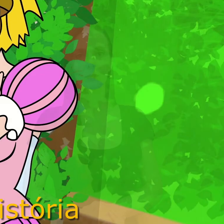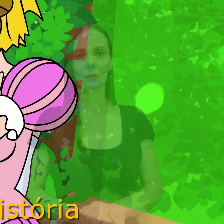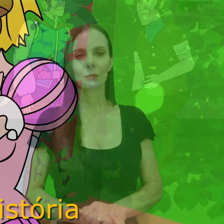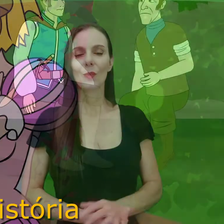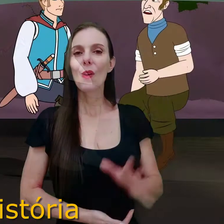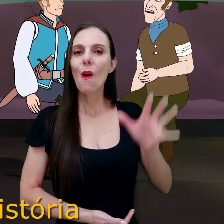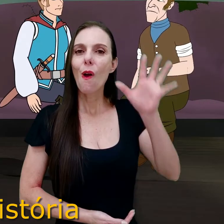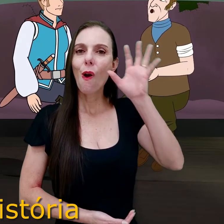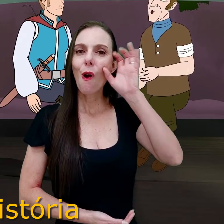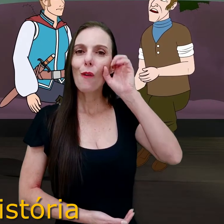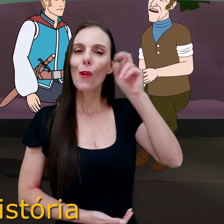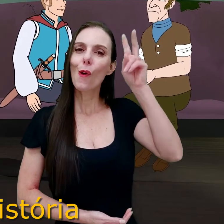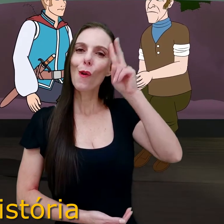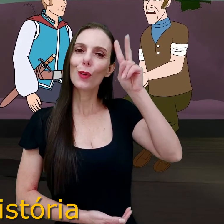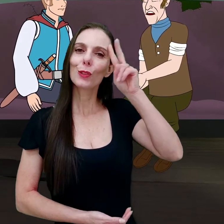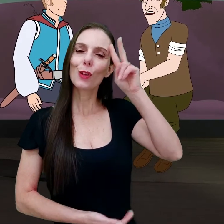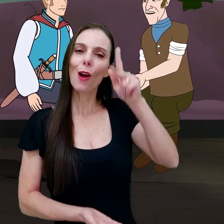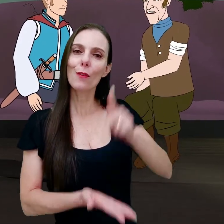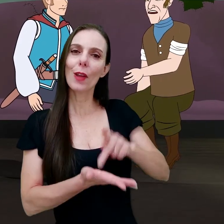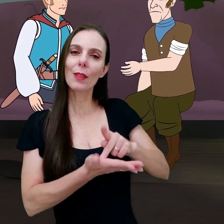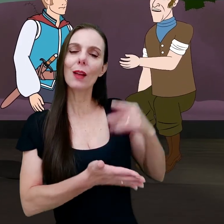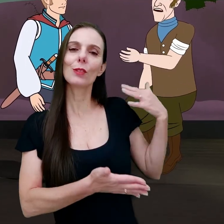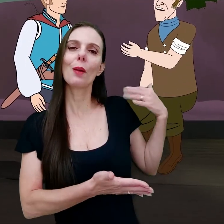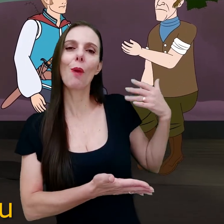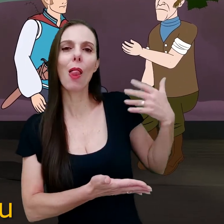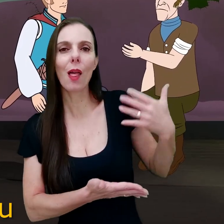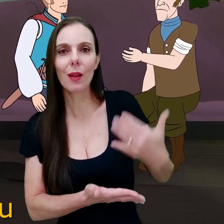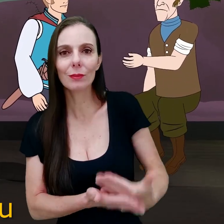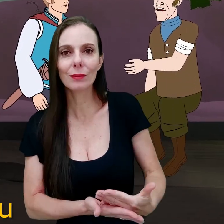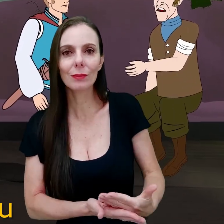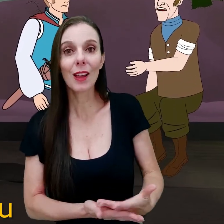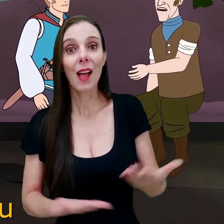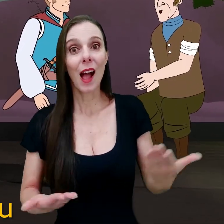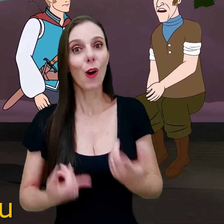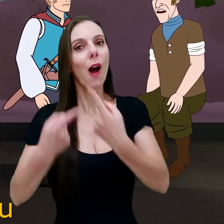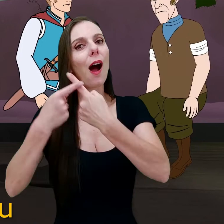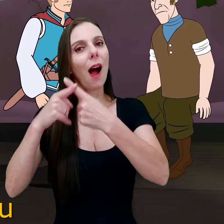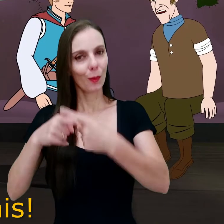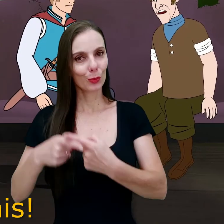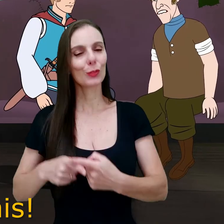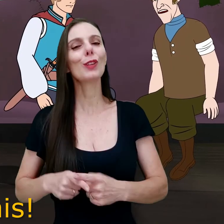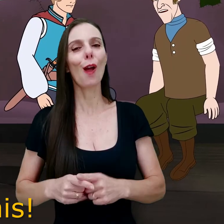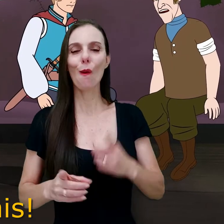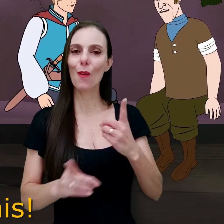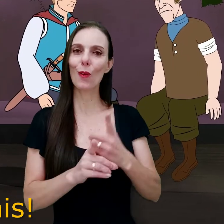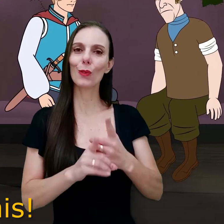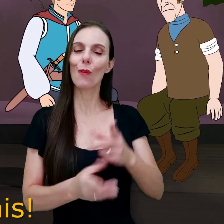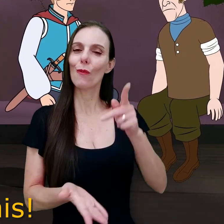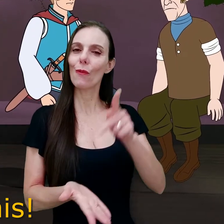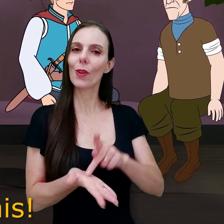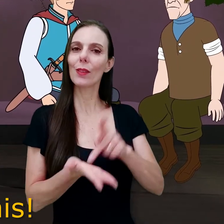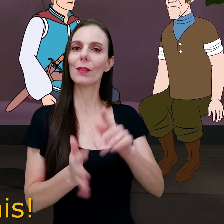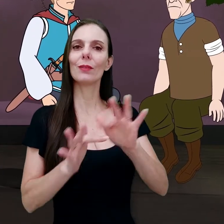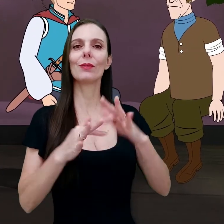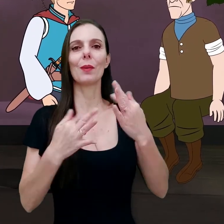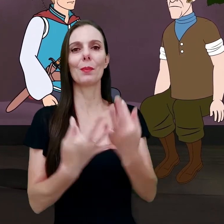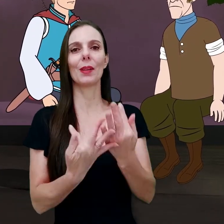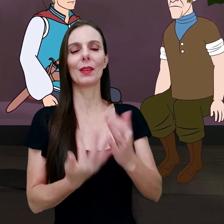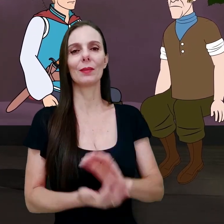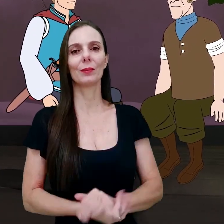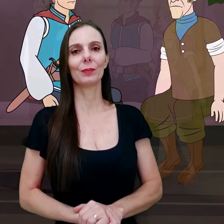E ouvindo a verdadeira história desde o começo, Rapunzel agora se reuniu com seus verdadeiros pais.